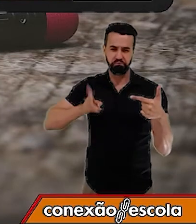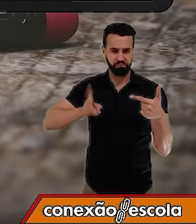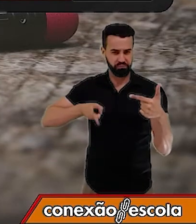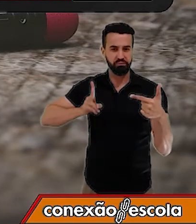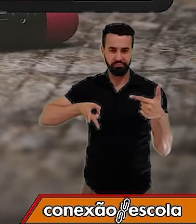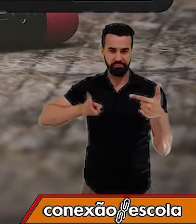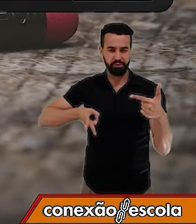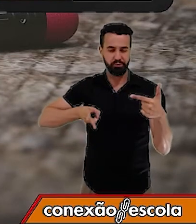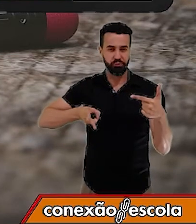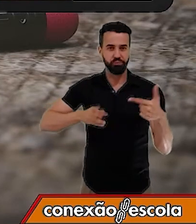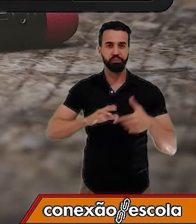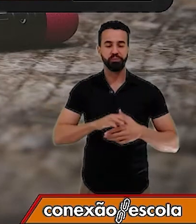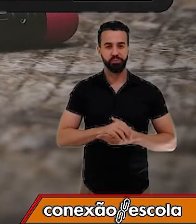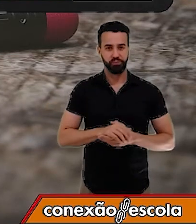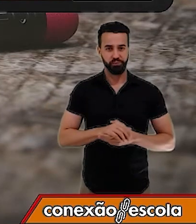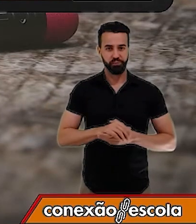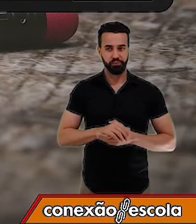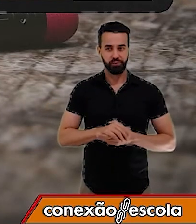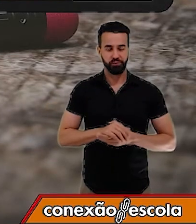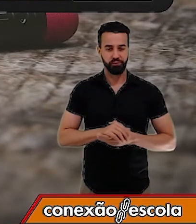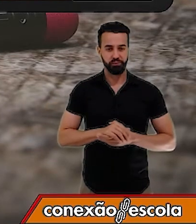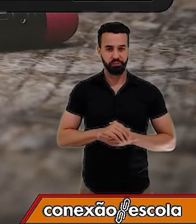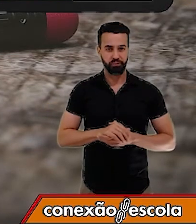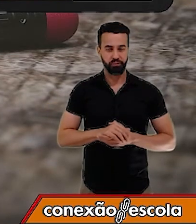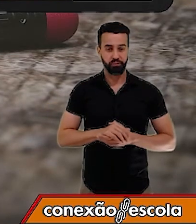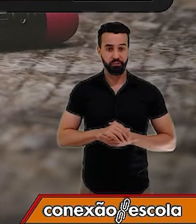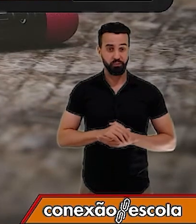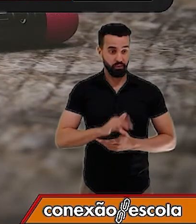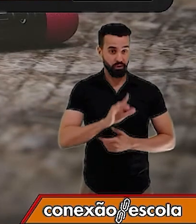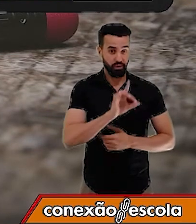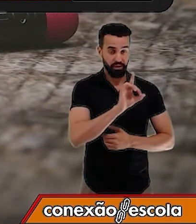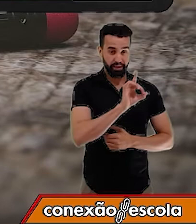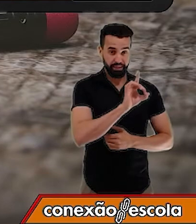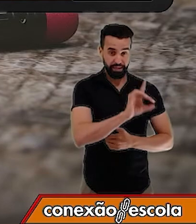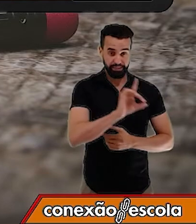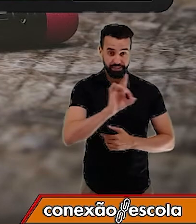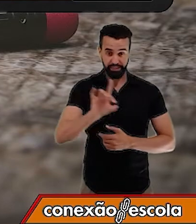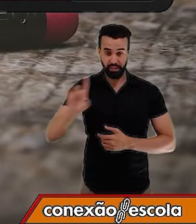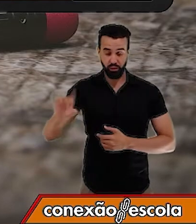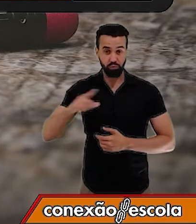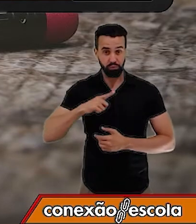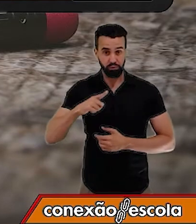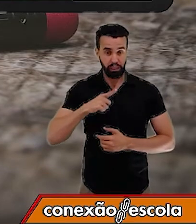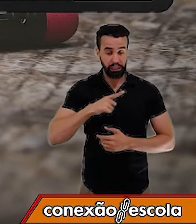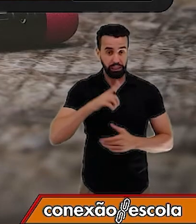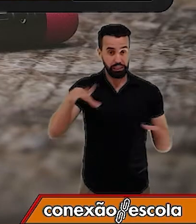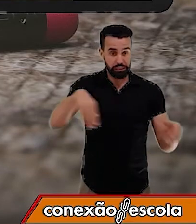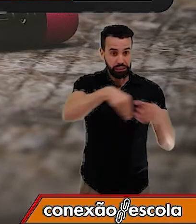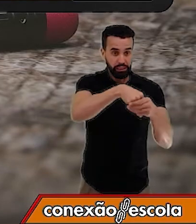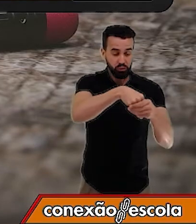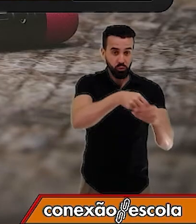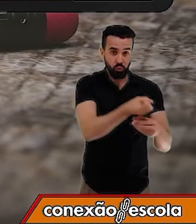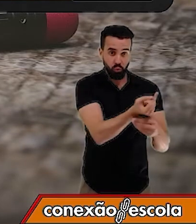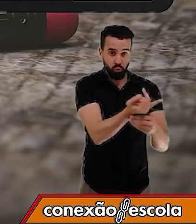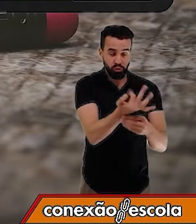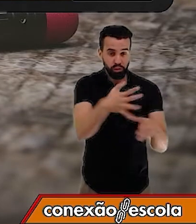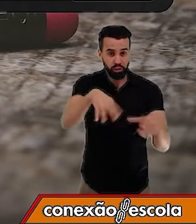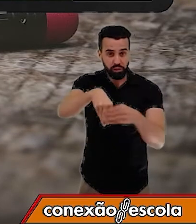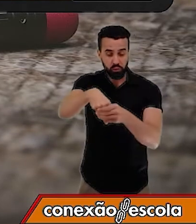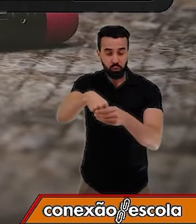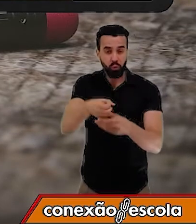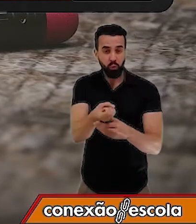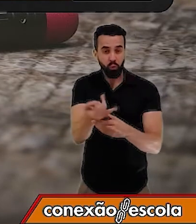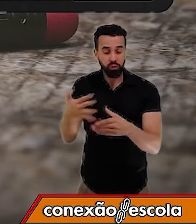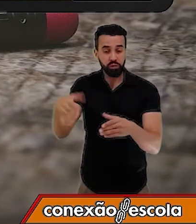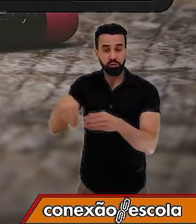mesmo. Cada um desses algarismos tem uma quantidade, né, de algarismos.